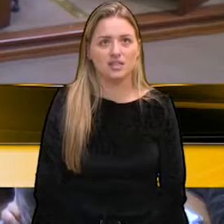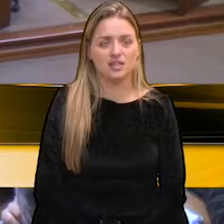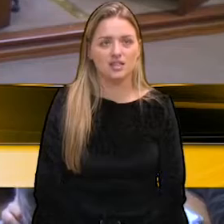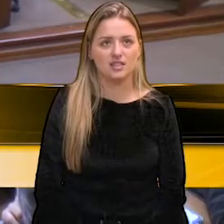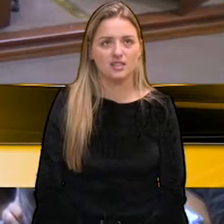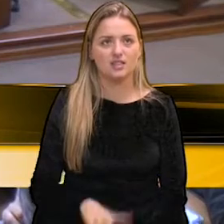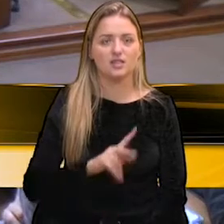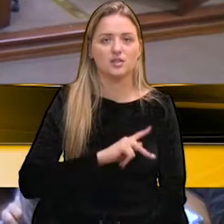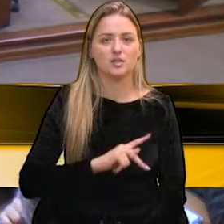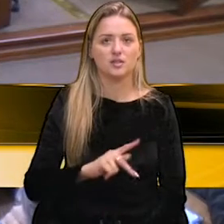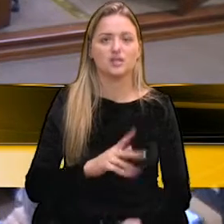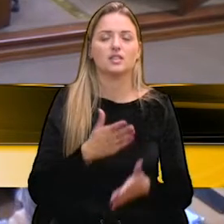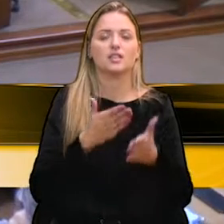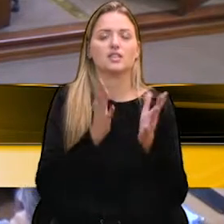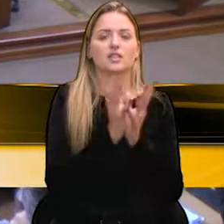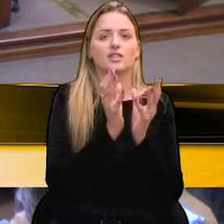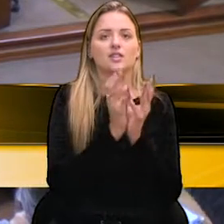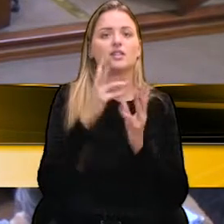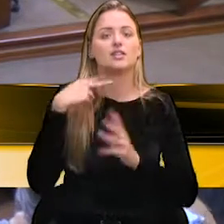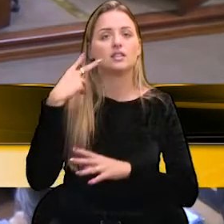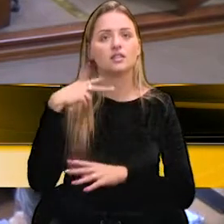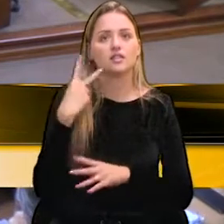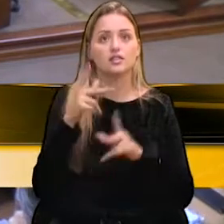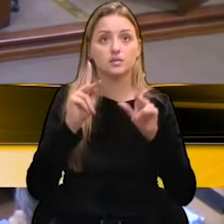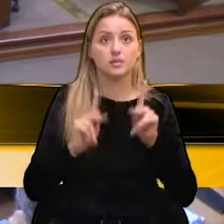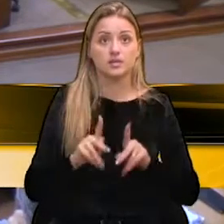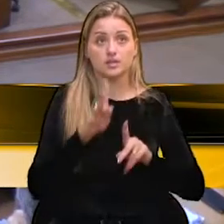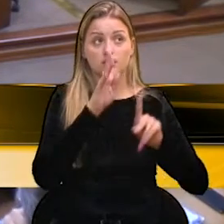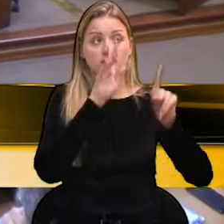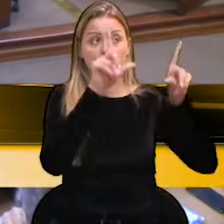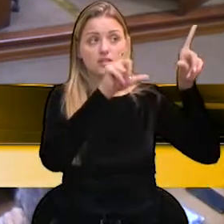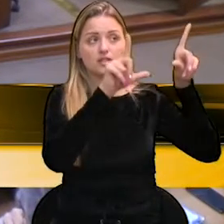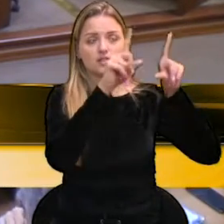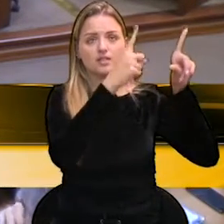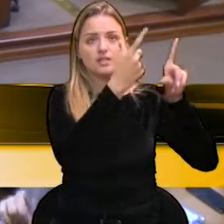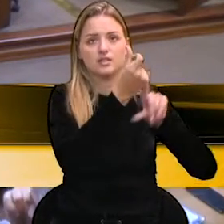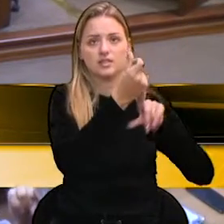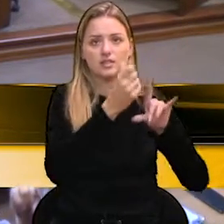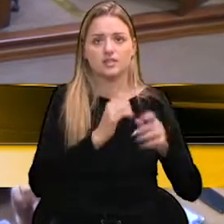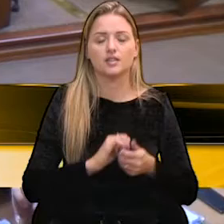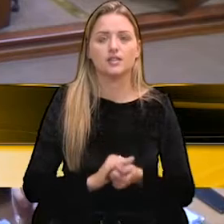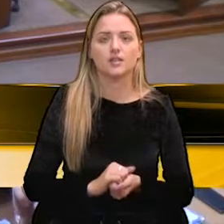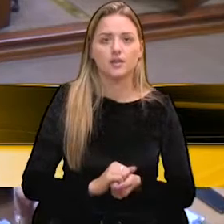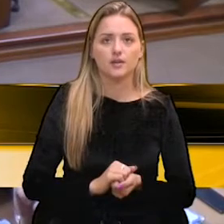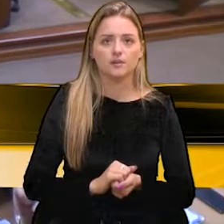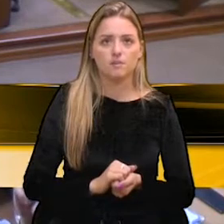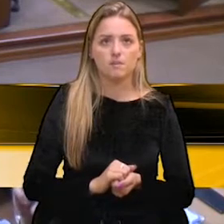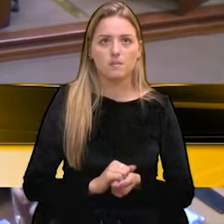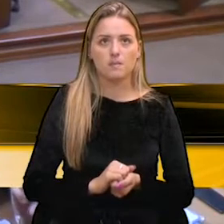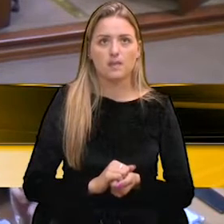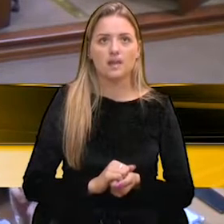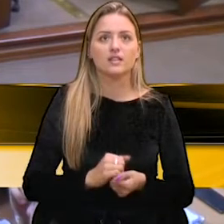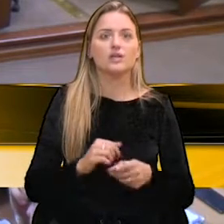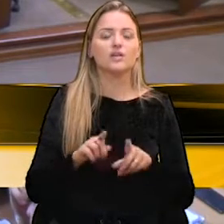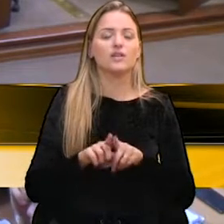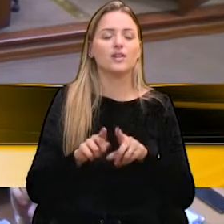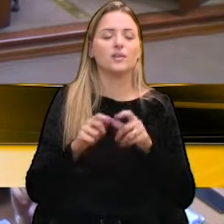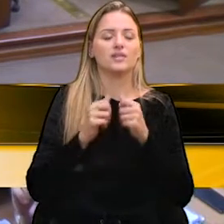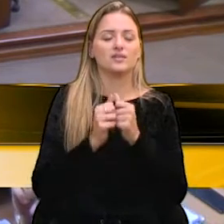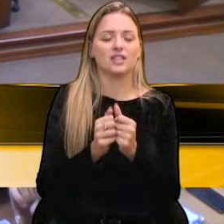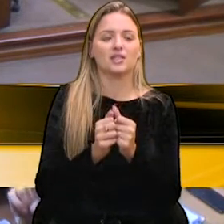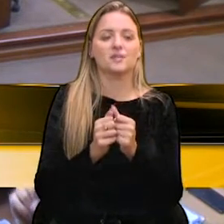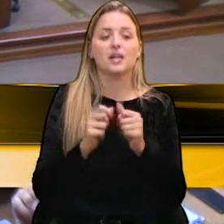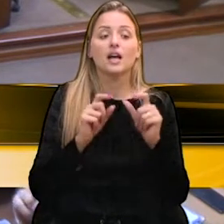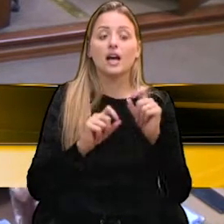Senhor presidente, colegas vereadores, quem está nos assistindo pelo canal 16 TV Câmara, eu tenho um tema que faz parte